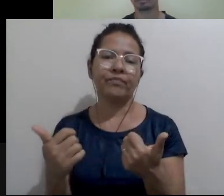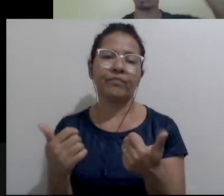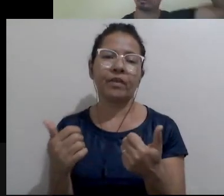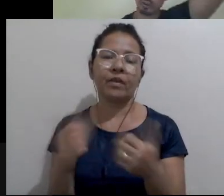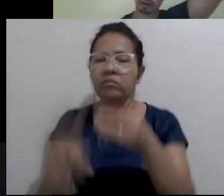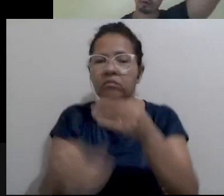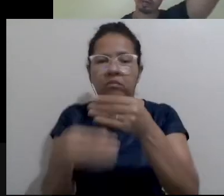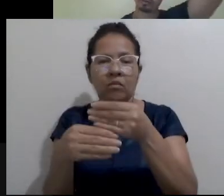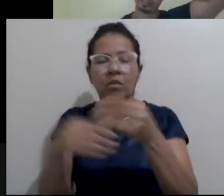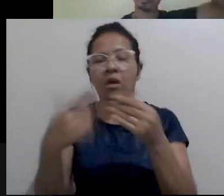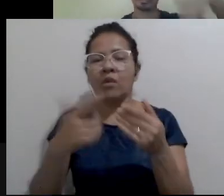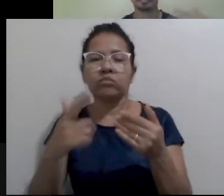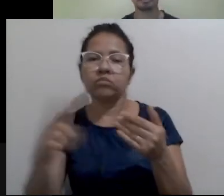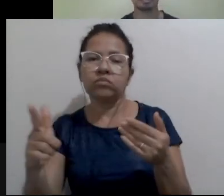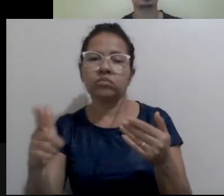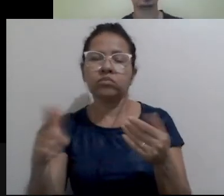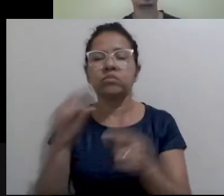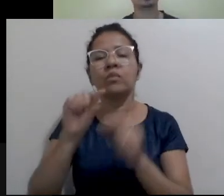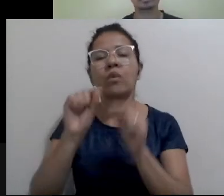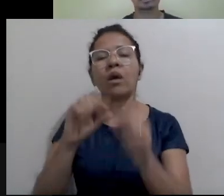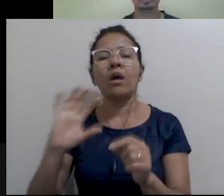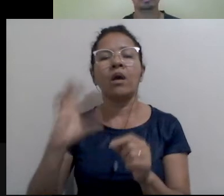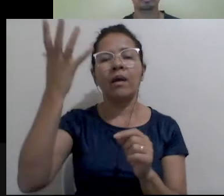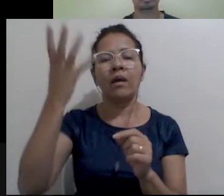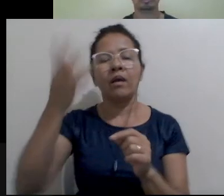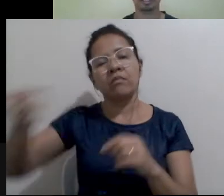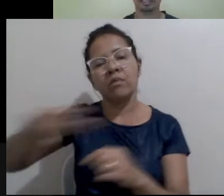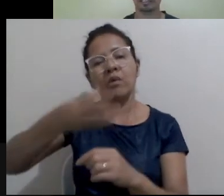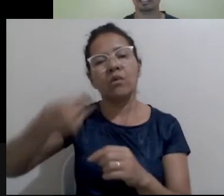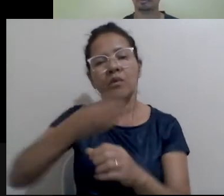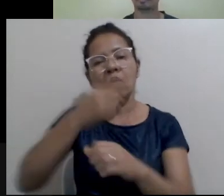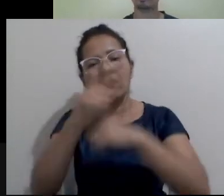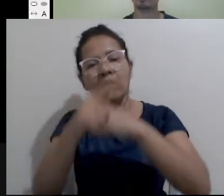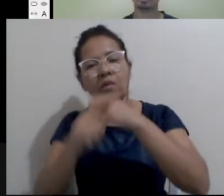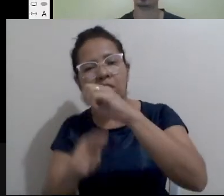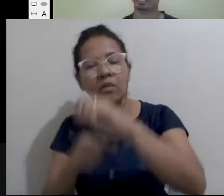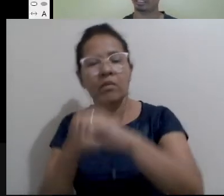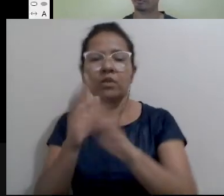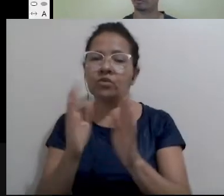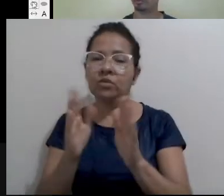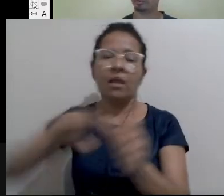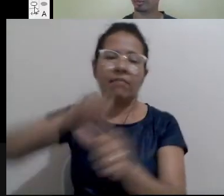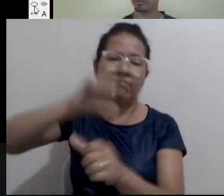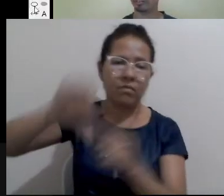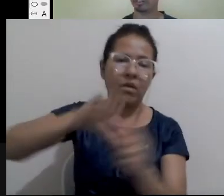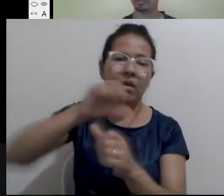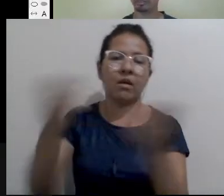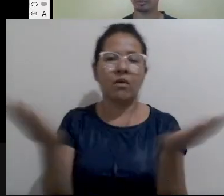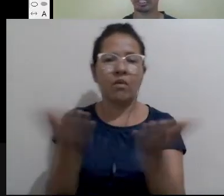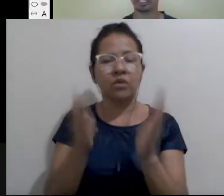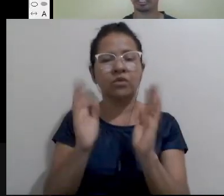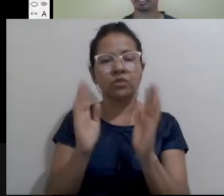Então, eles não ocuparão. O que acontece vai ser a geração de novos orbitais. Então, a gente vai observar o seguinte, aqui já muda um pouquinho, tá, pessoal? Vocês